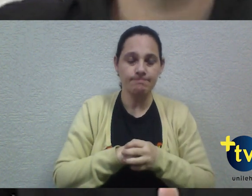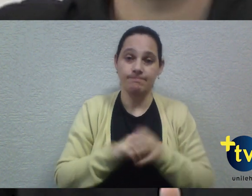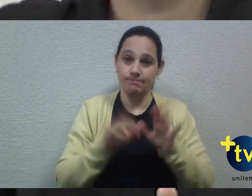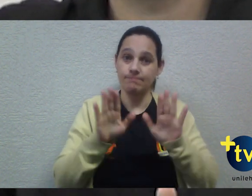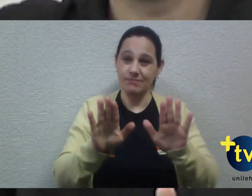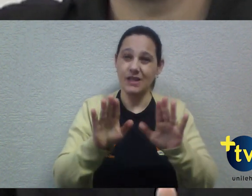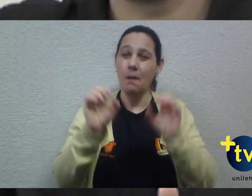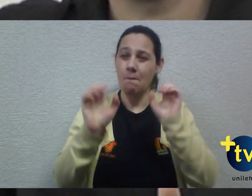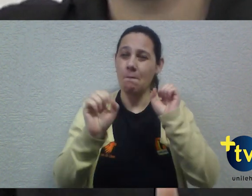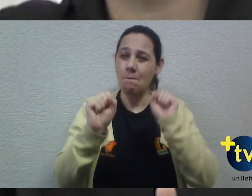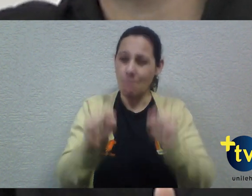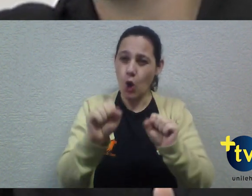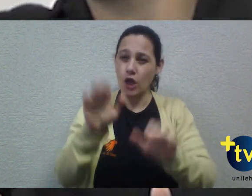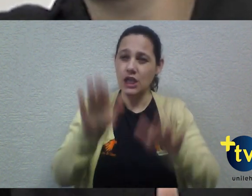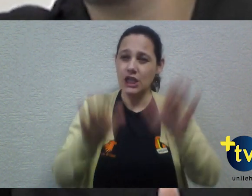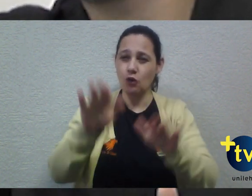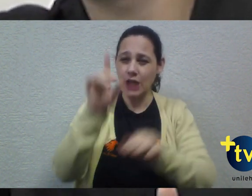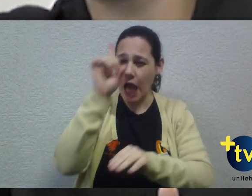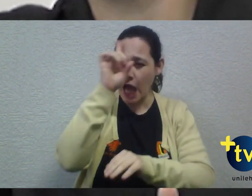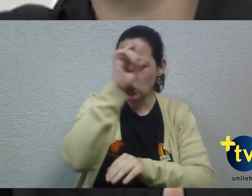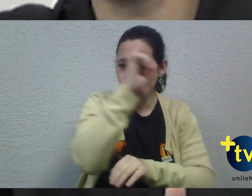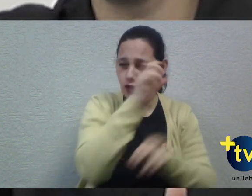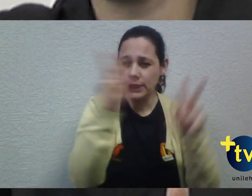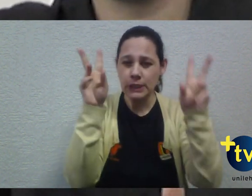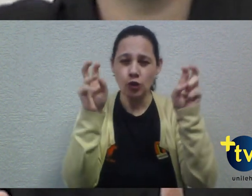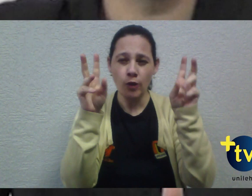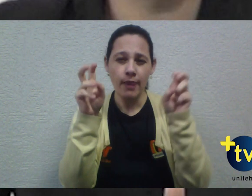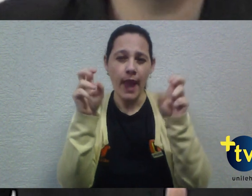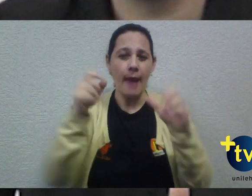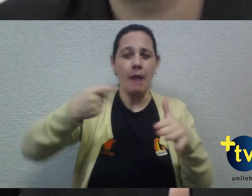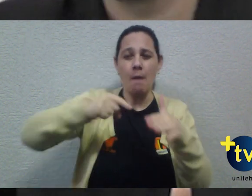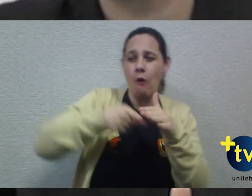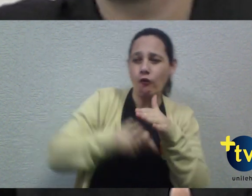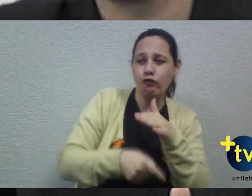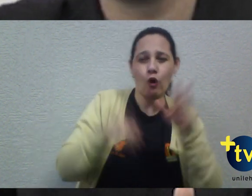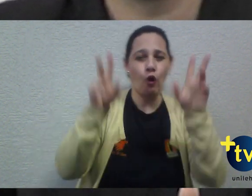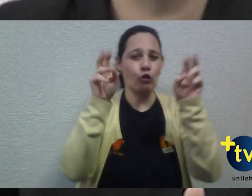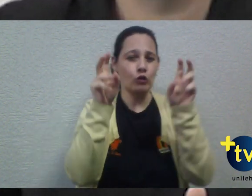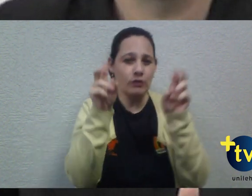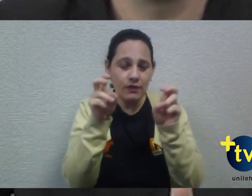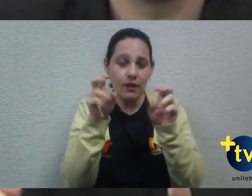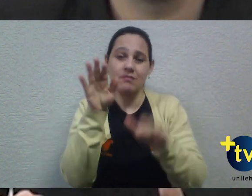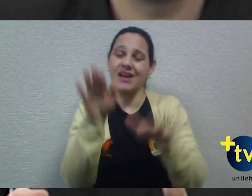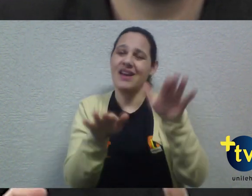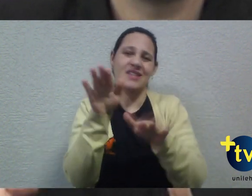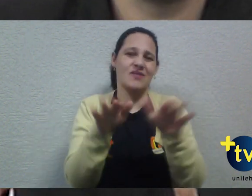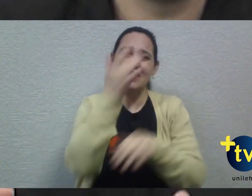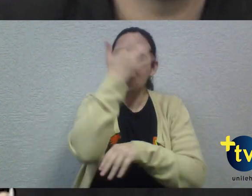muitos aspectos pode parecer até complexo esse conteúdo, pode parecer muito difícil e avançado para muitas pessoas